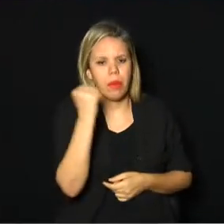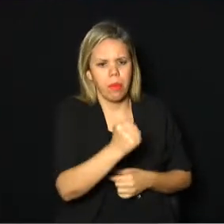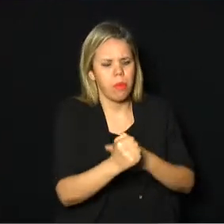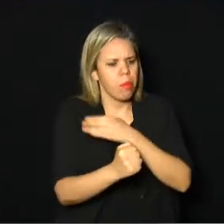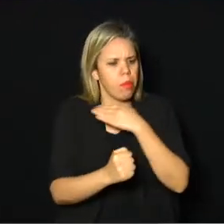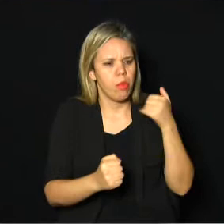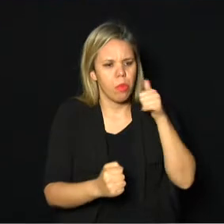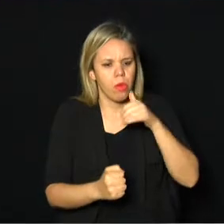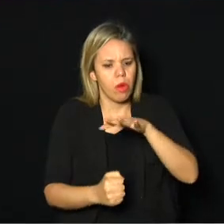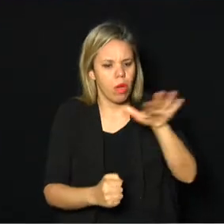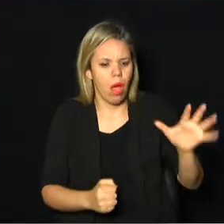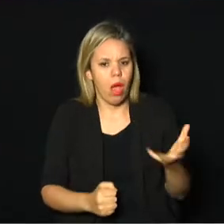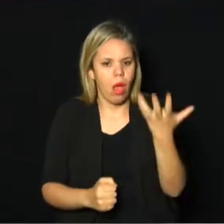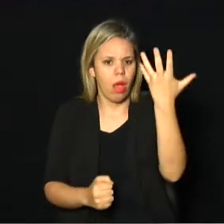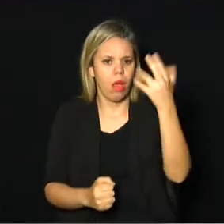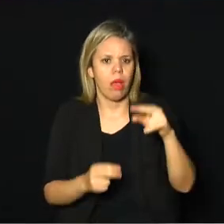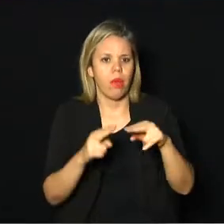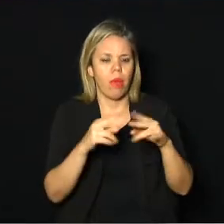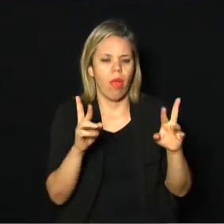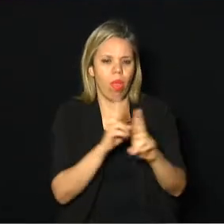mulheres acontecem em relações